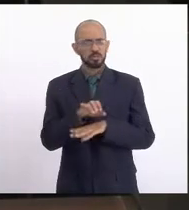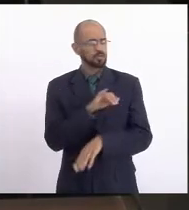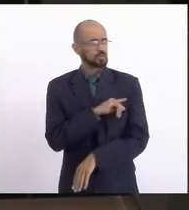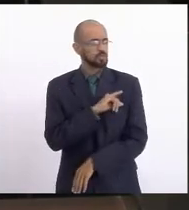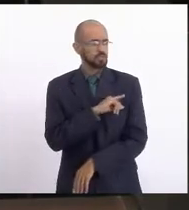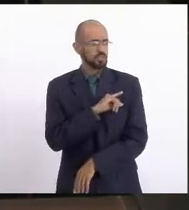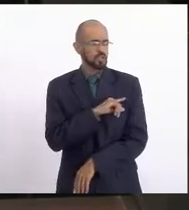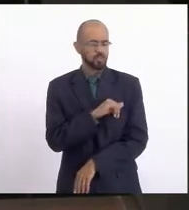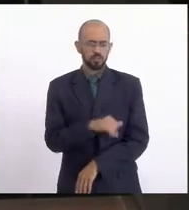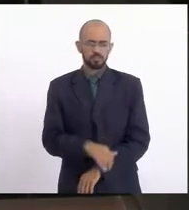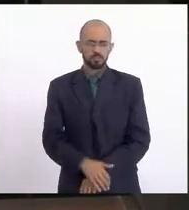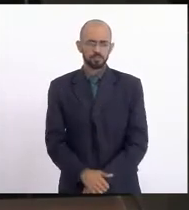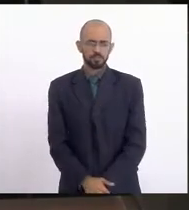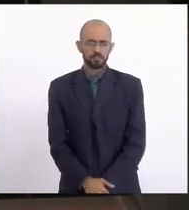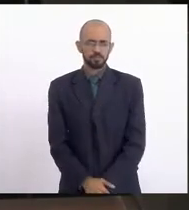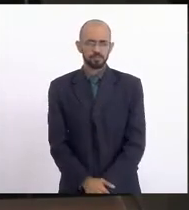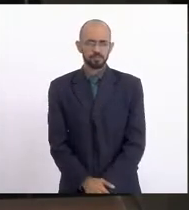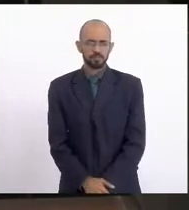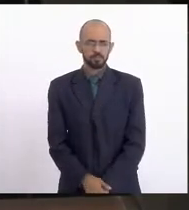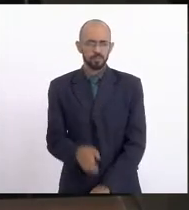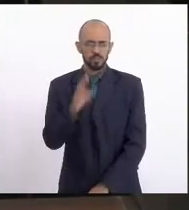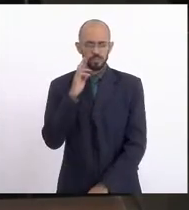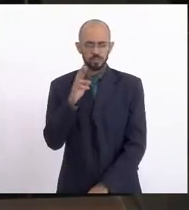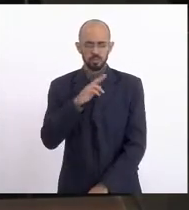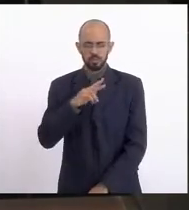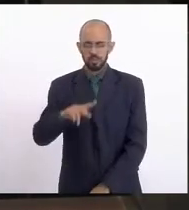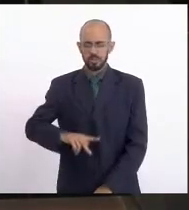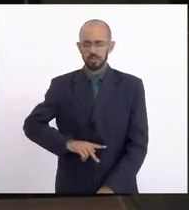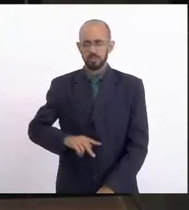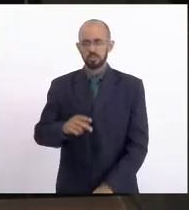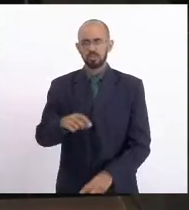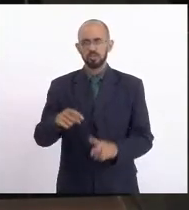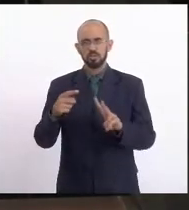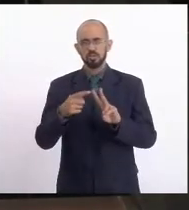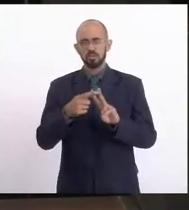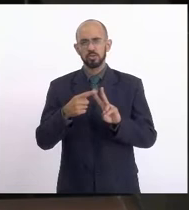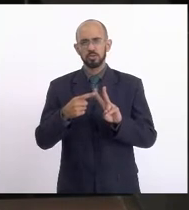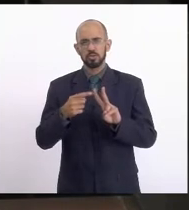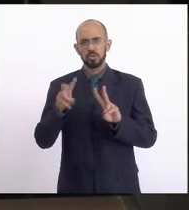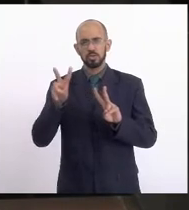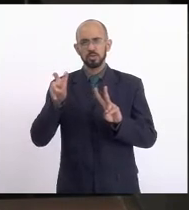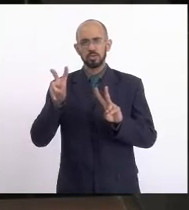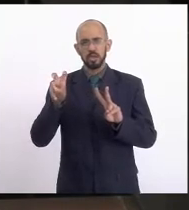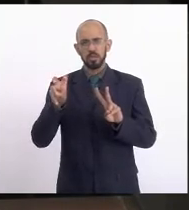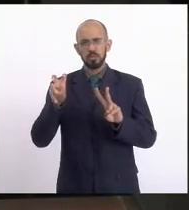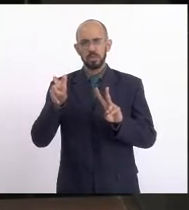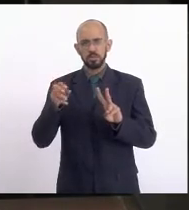Janeiro. Senhor presidente, dois temas me trazem à tribuna